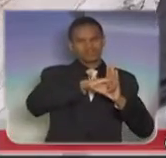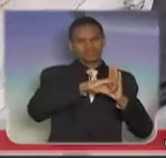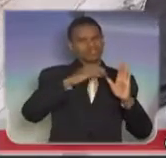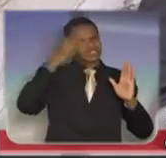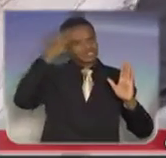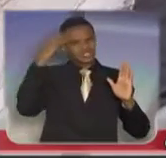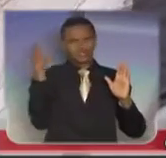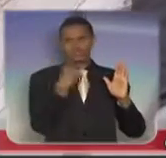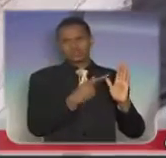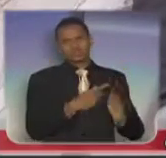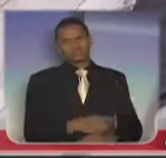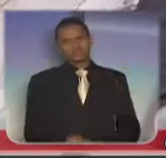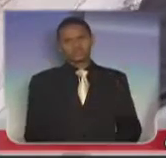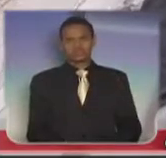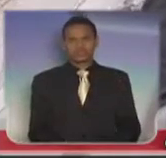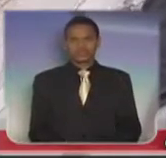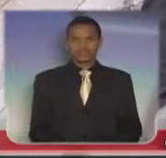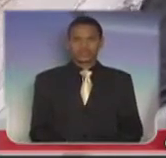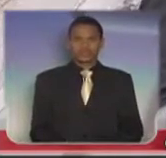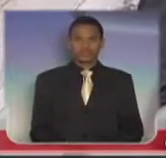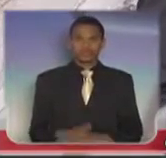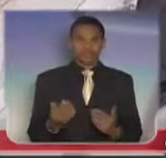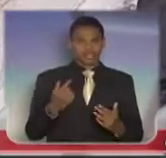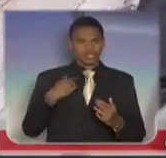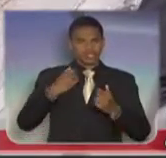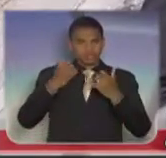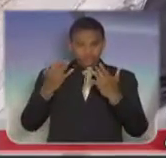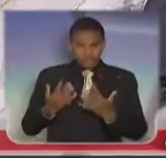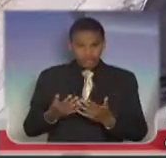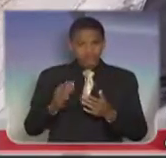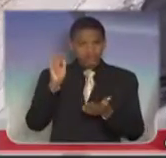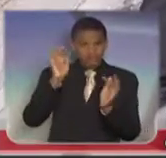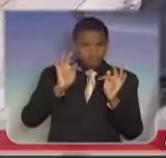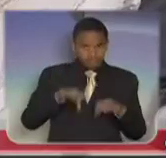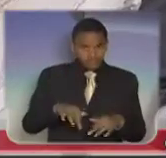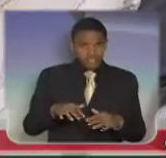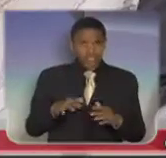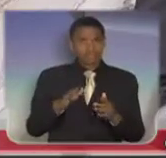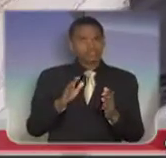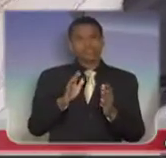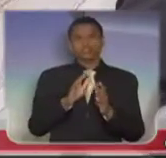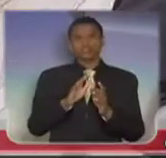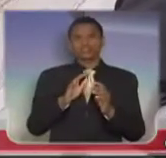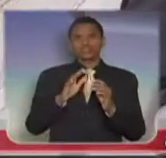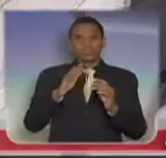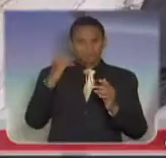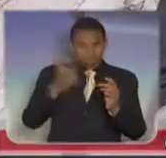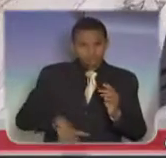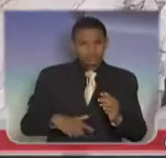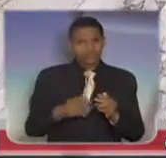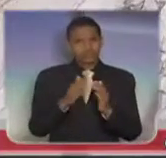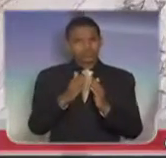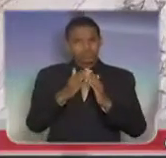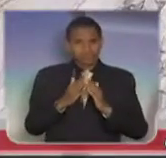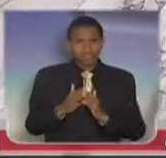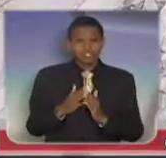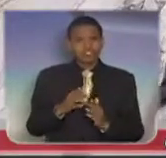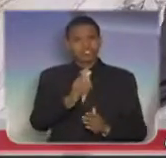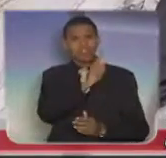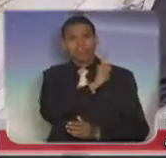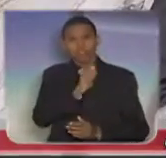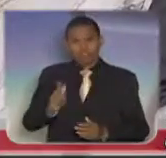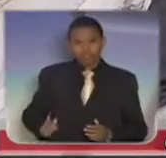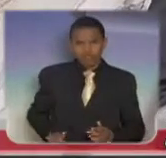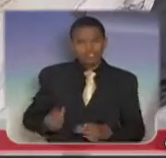eu aproveito a oportunidade delegado olim antes de encerrar a minha fala que pedir mais uma vez aqui publicamente ao senhor governador do estado